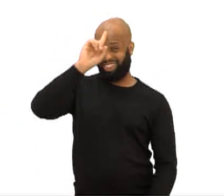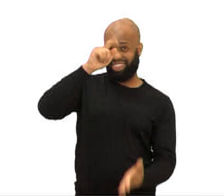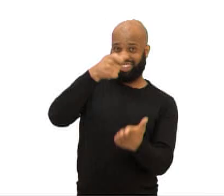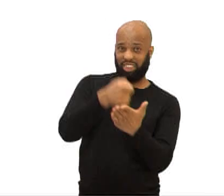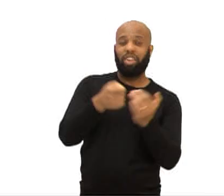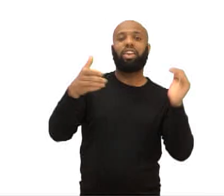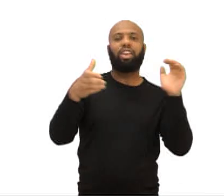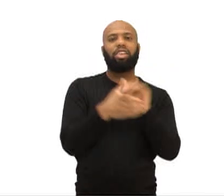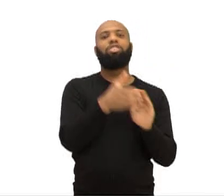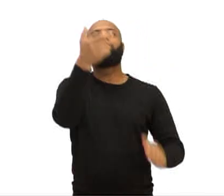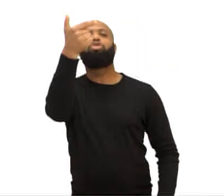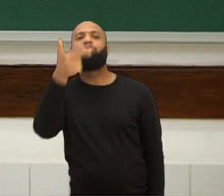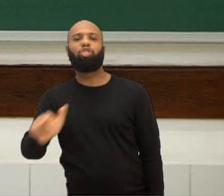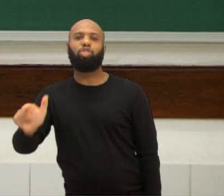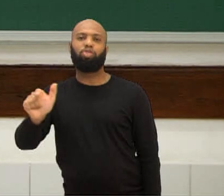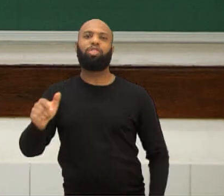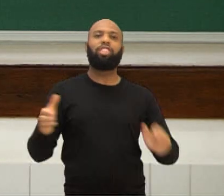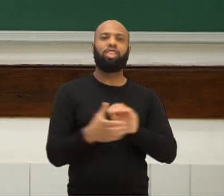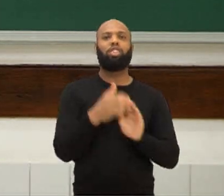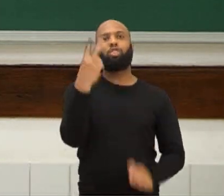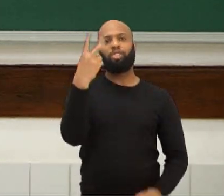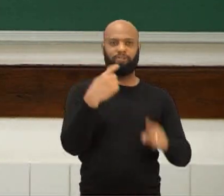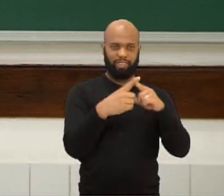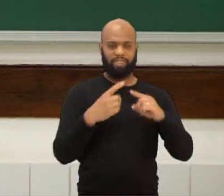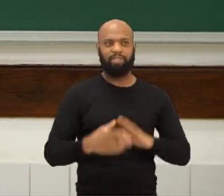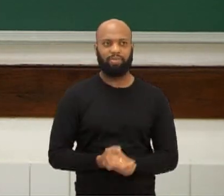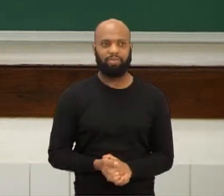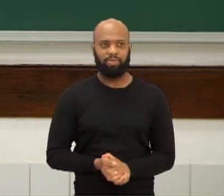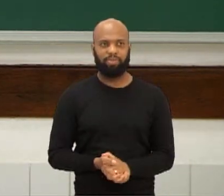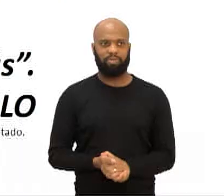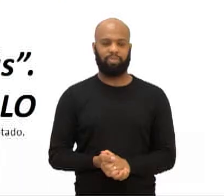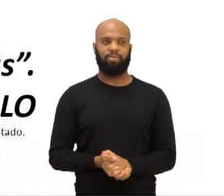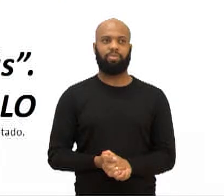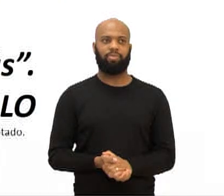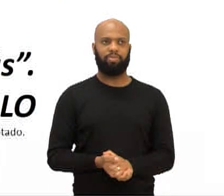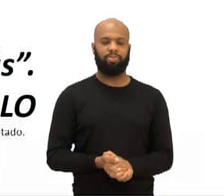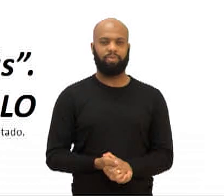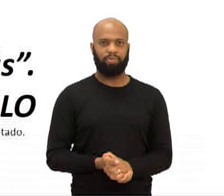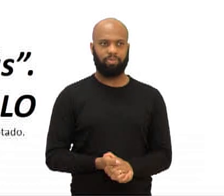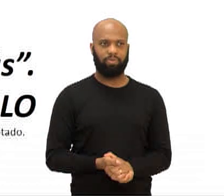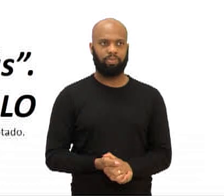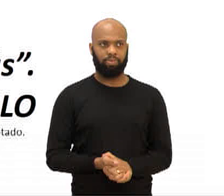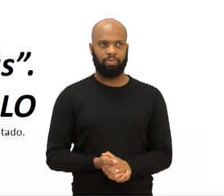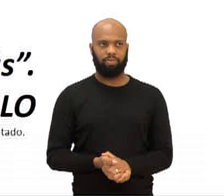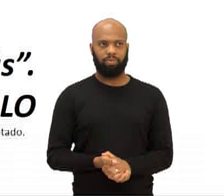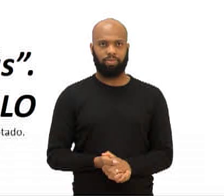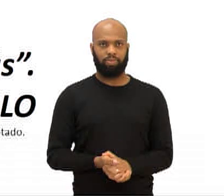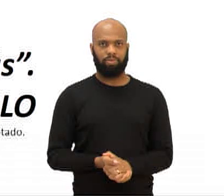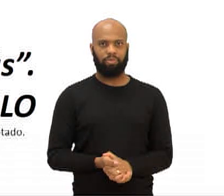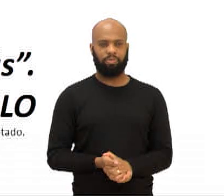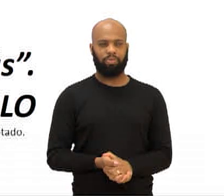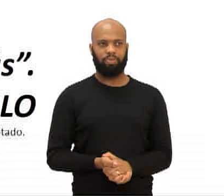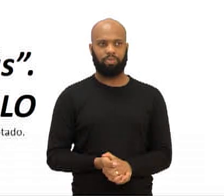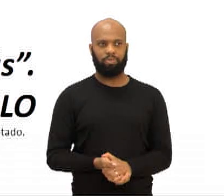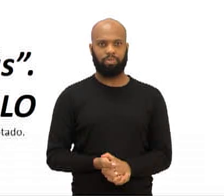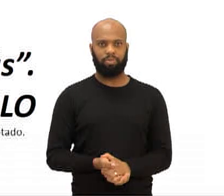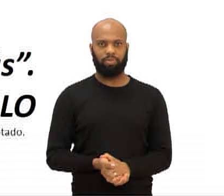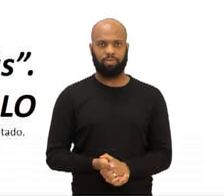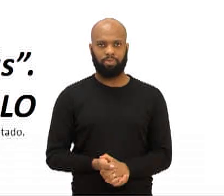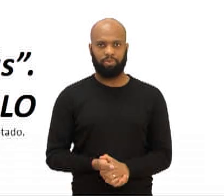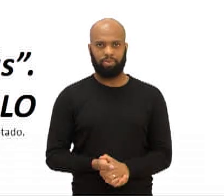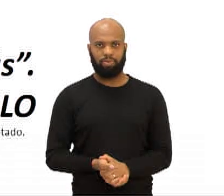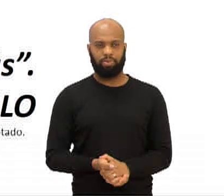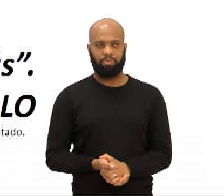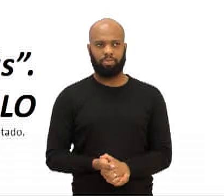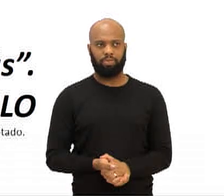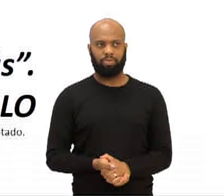vez. Então, eles foram casados por 2 vezes. A lo largo de sua vida, sempre ha tenido uma personalidade singular e